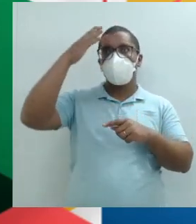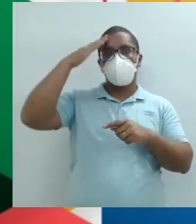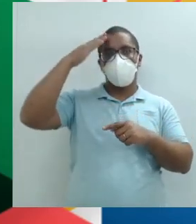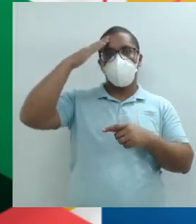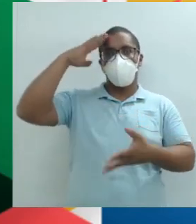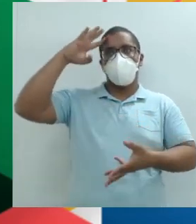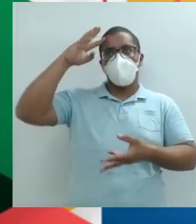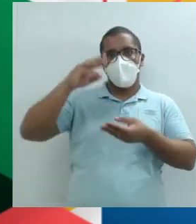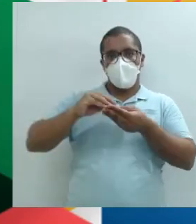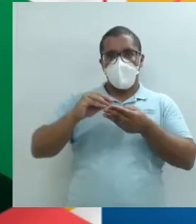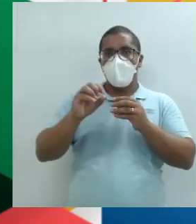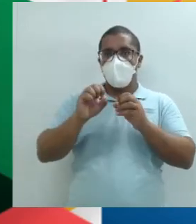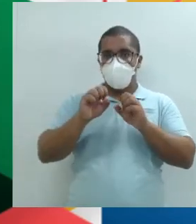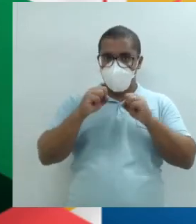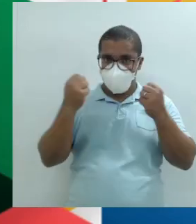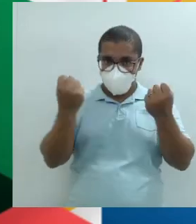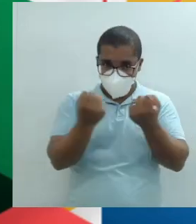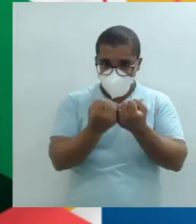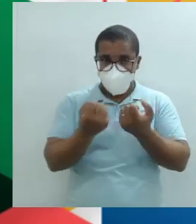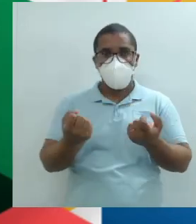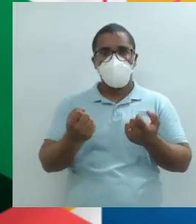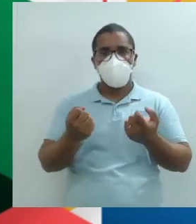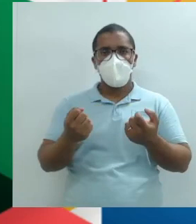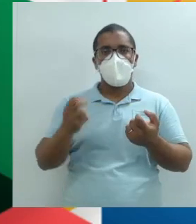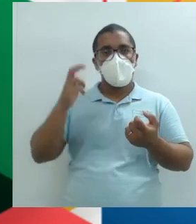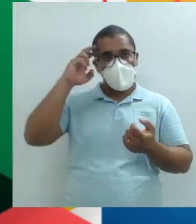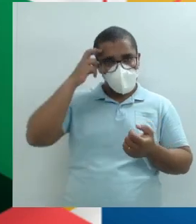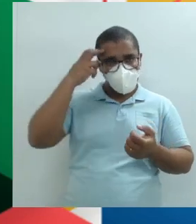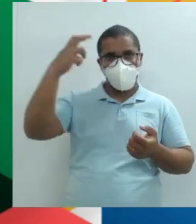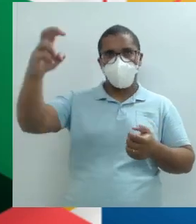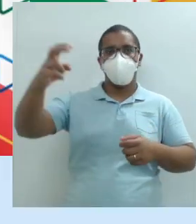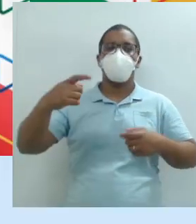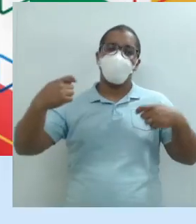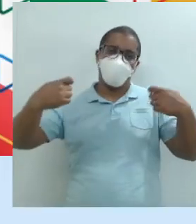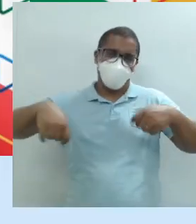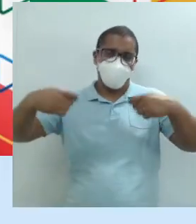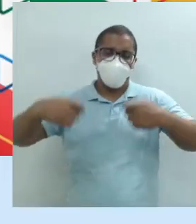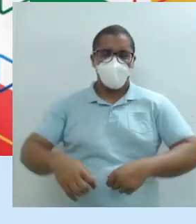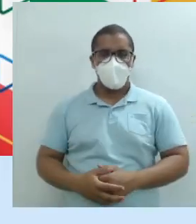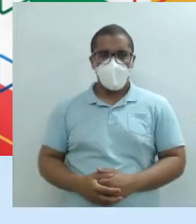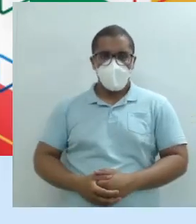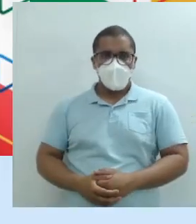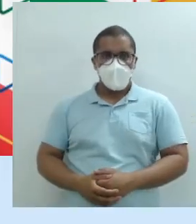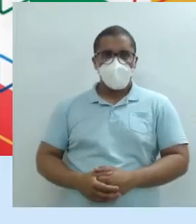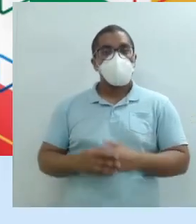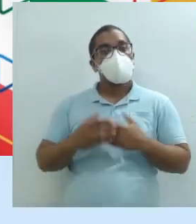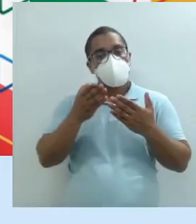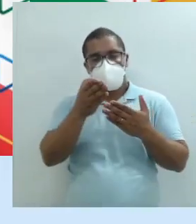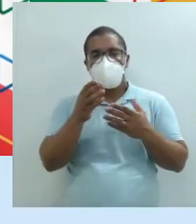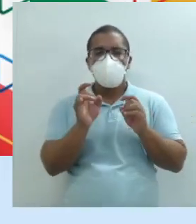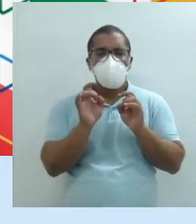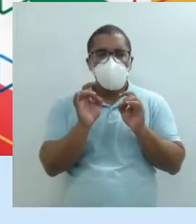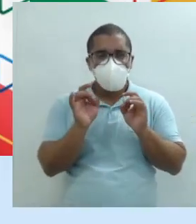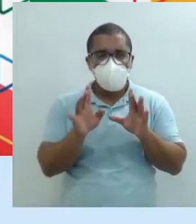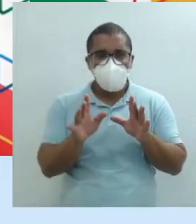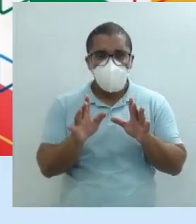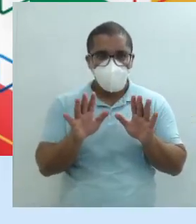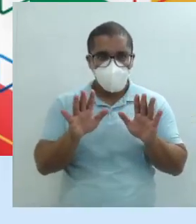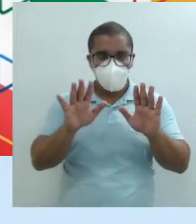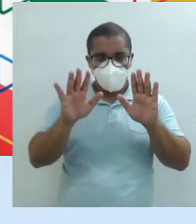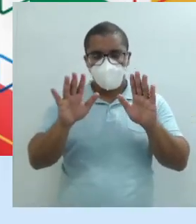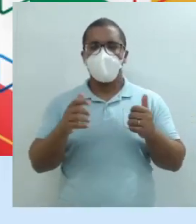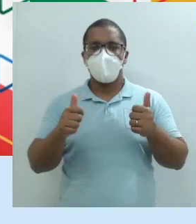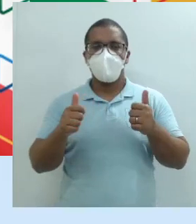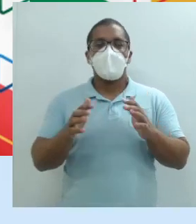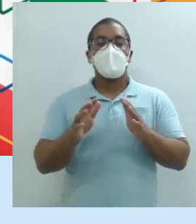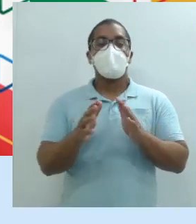consciência social e cultural. Então, não basta a gente, deixa eu me alinhar